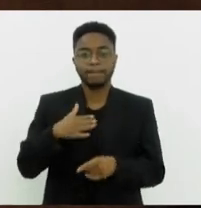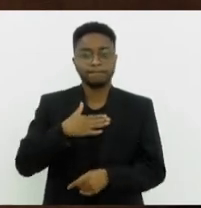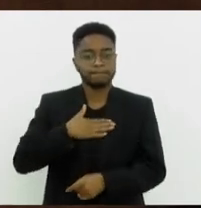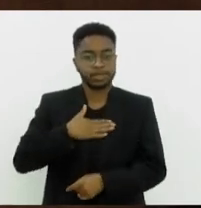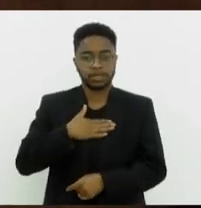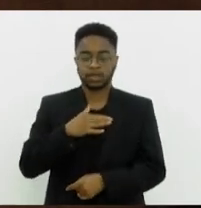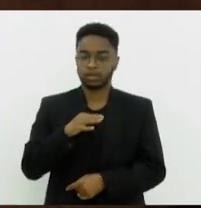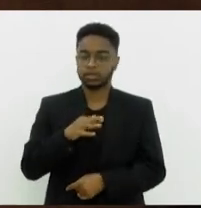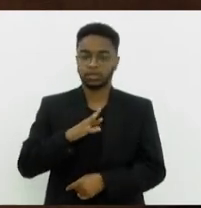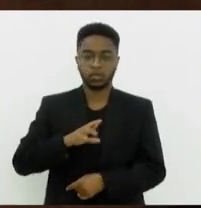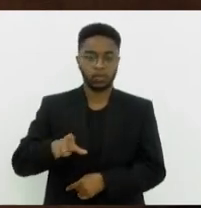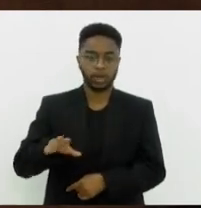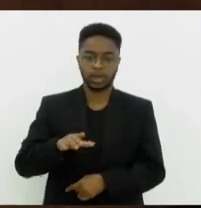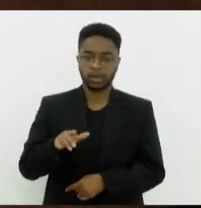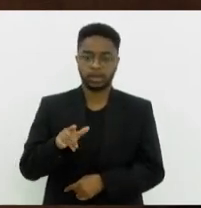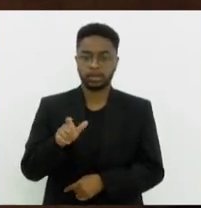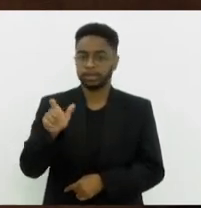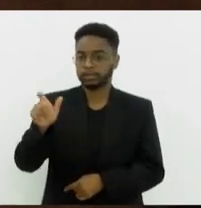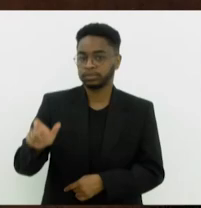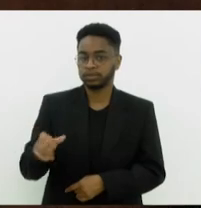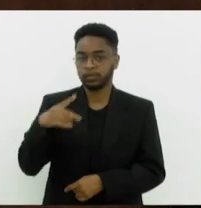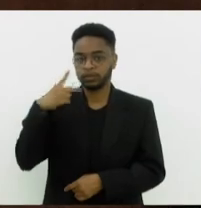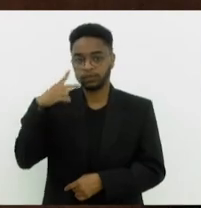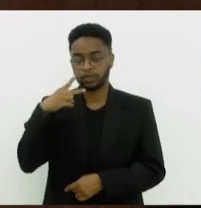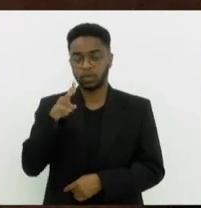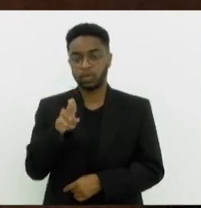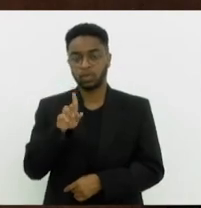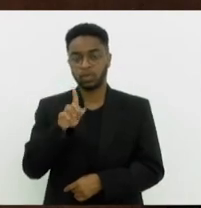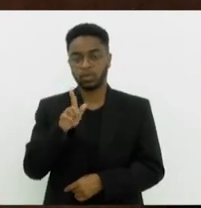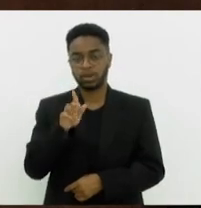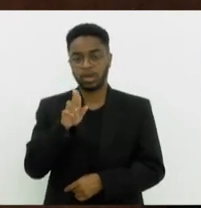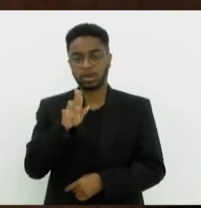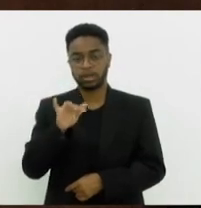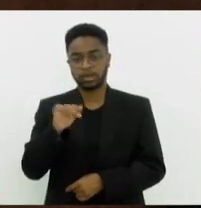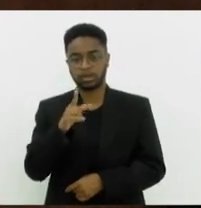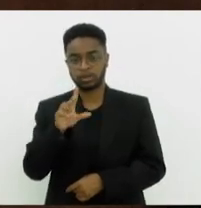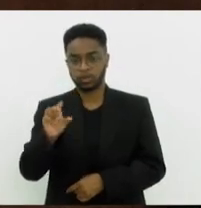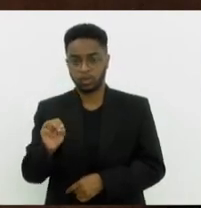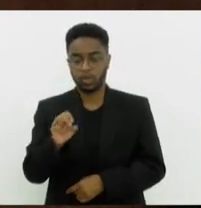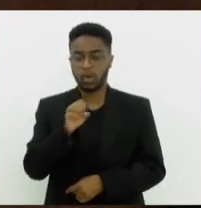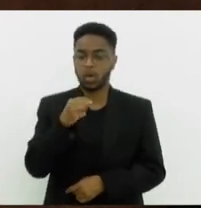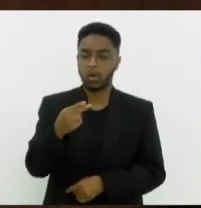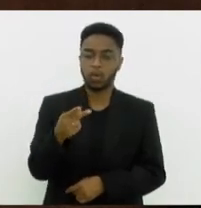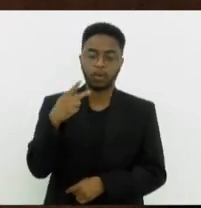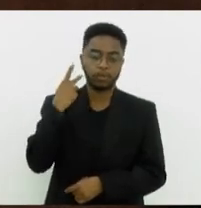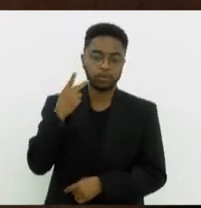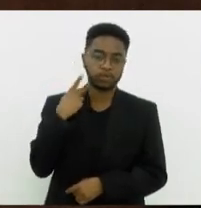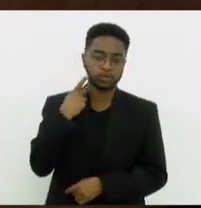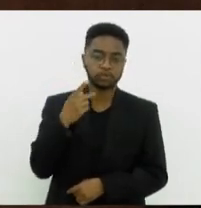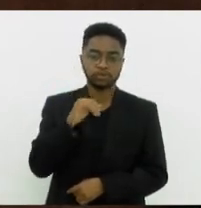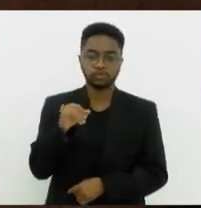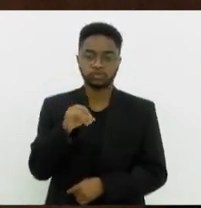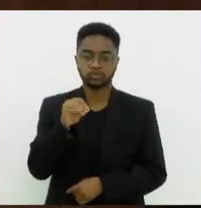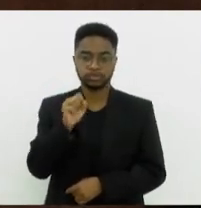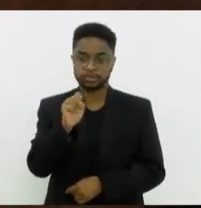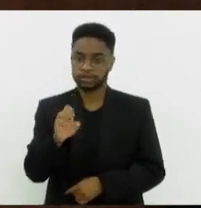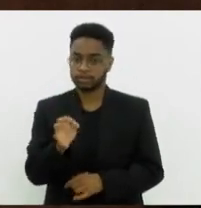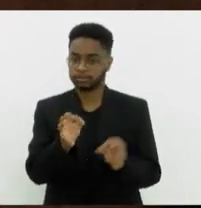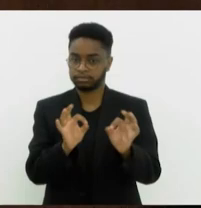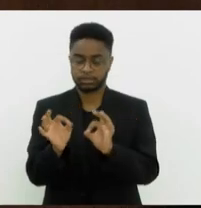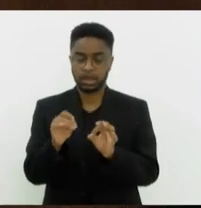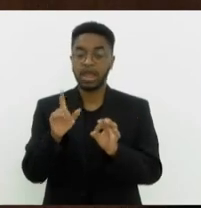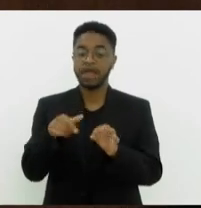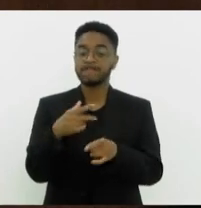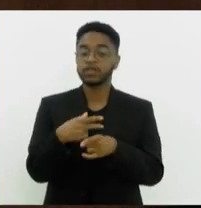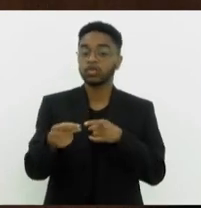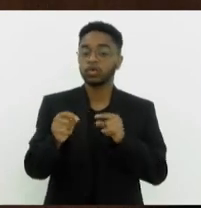Anderson, essa vitória não é do vereador Huguinho, essa vitória não é do procurador José Esquitino, essa vitória é